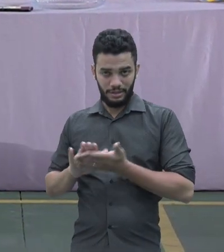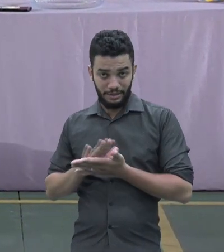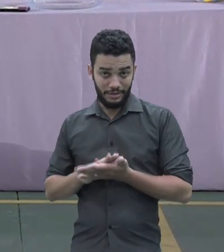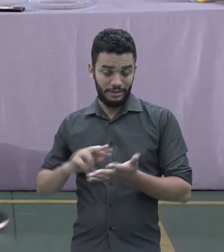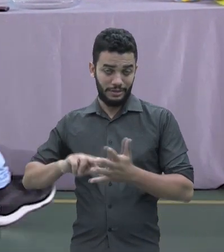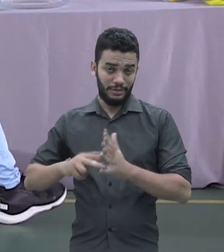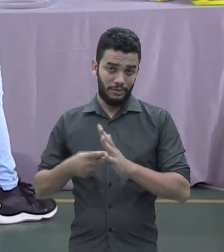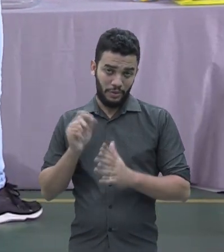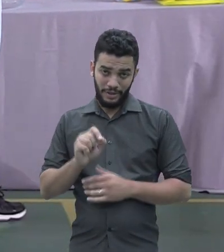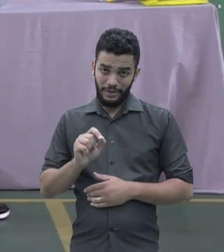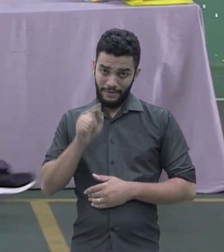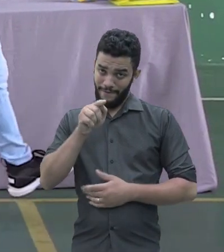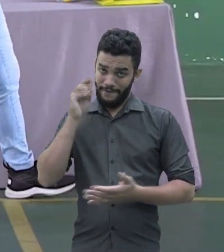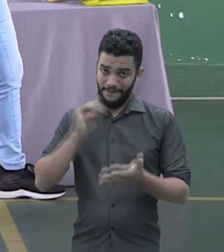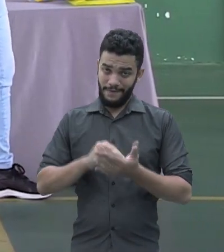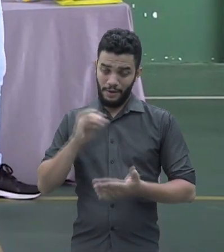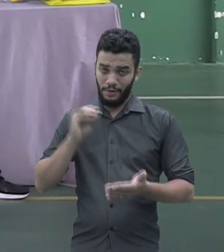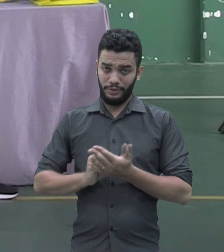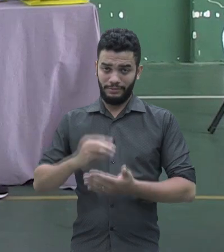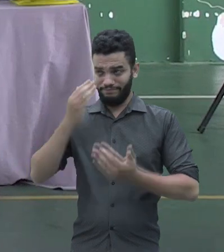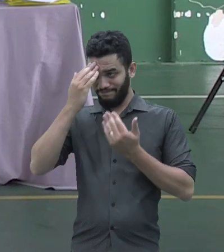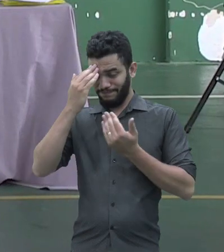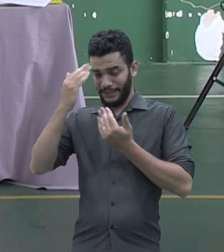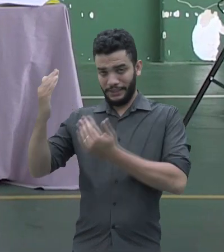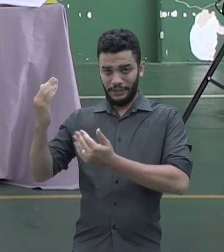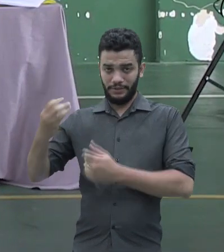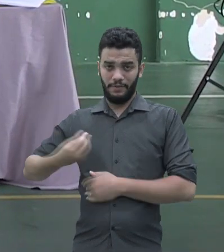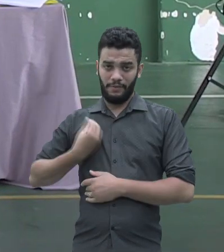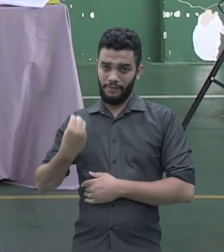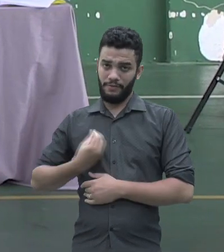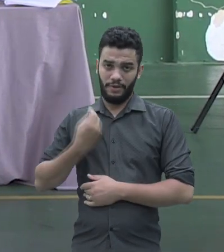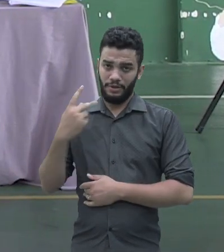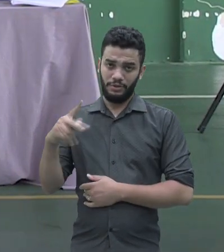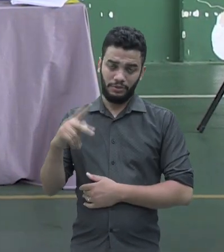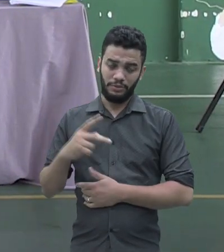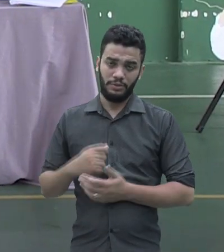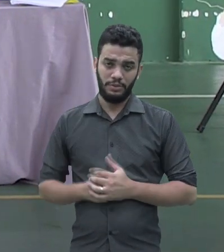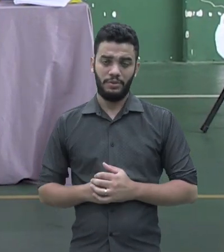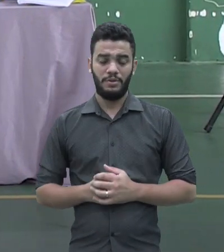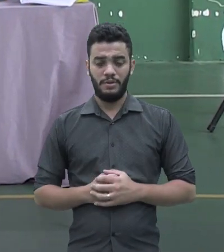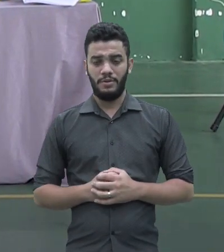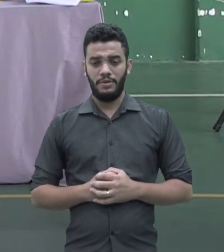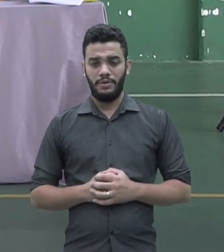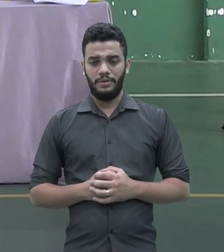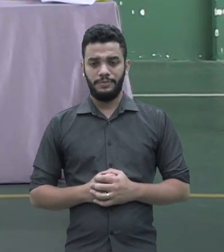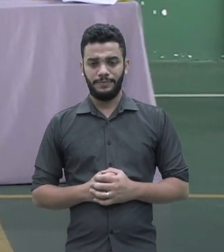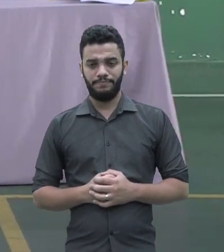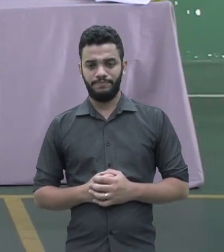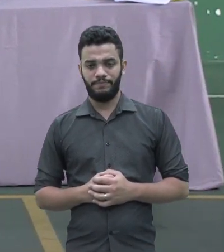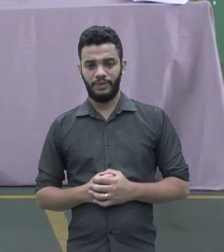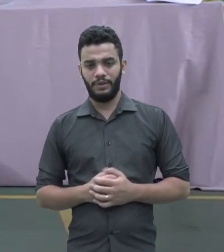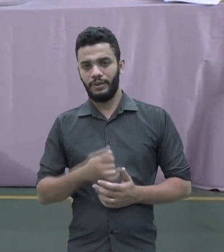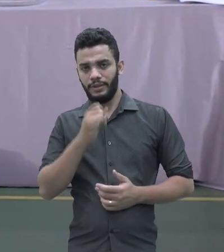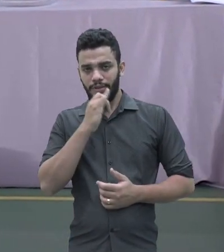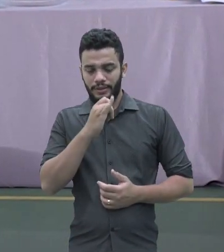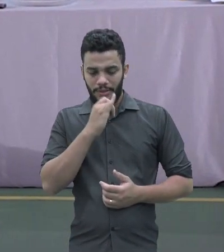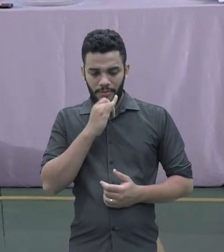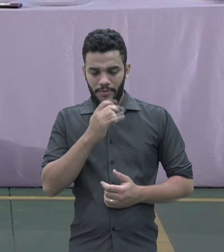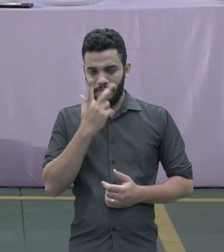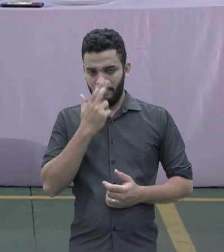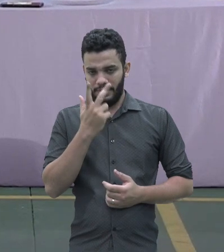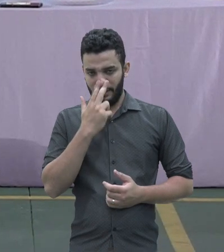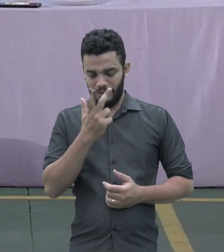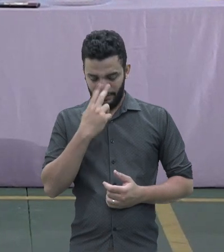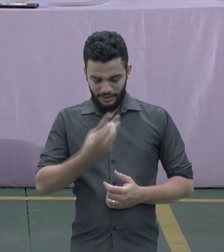Está faltando algo nessa vida. E vazia. Vazia de quê? Vazia